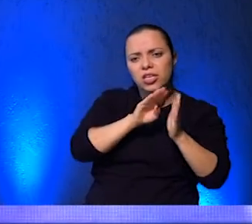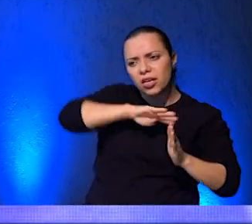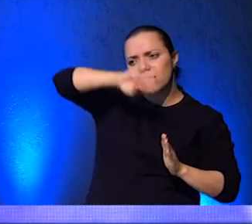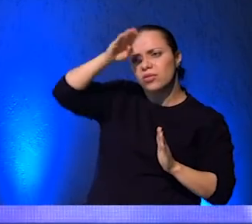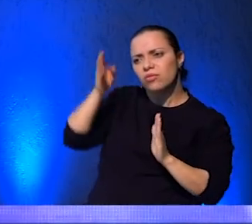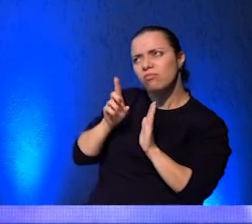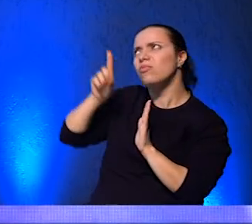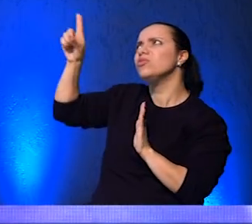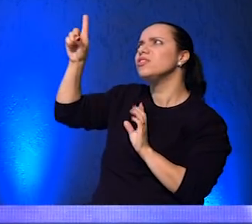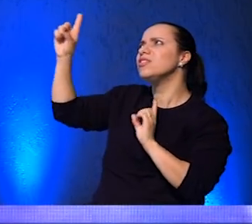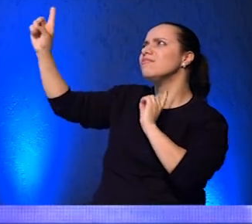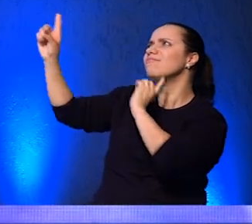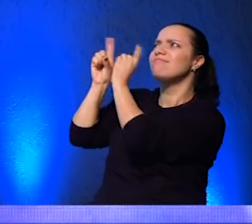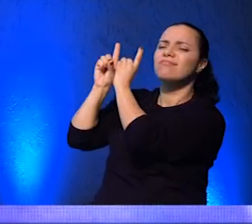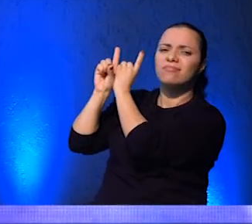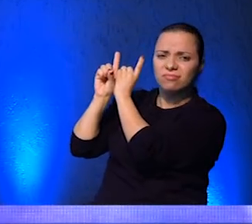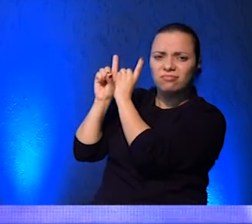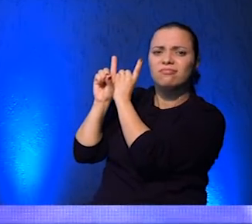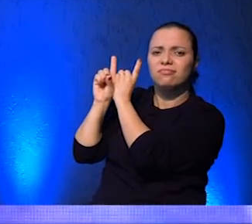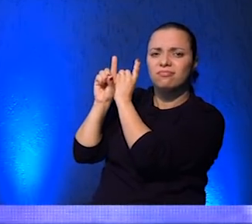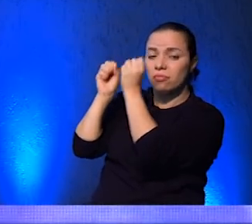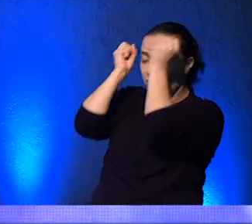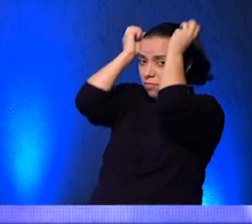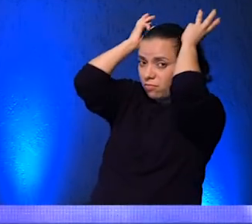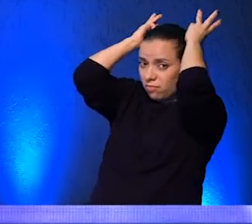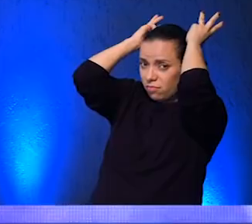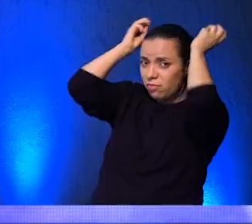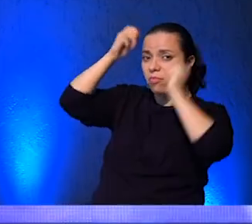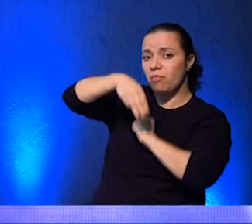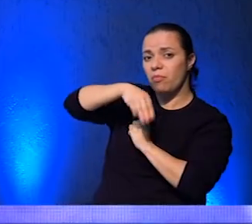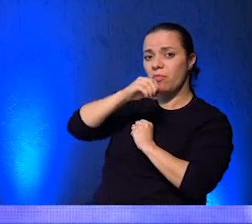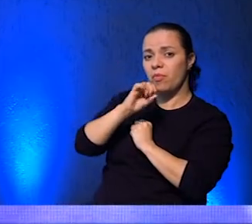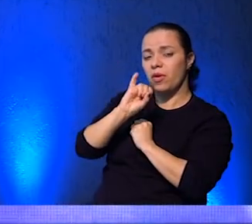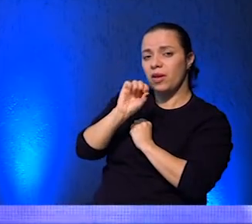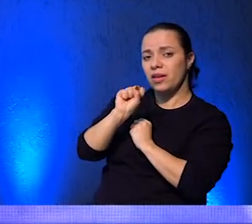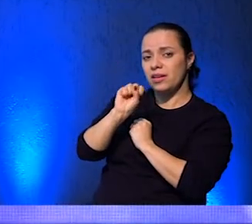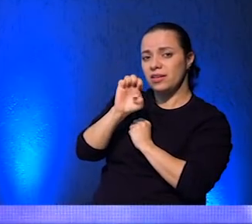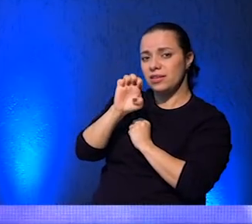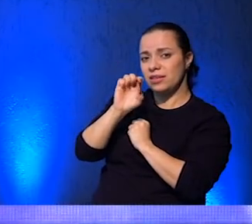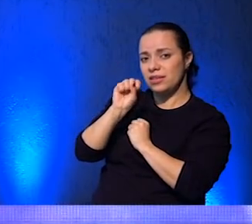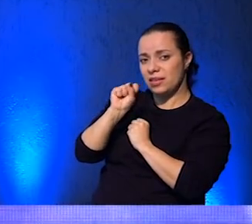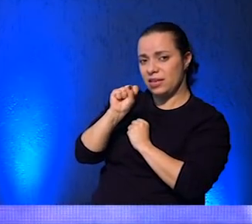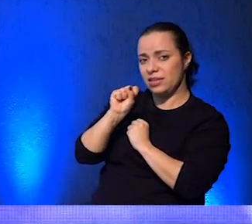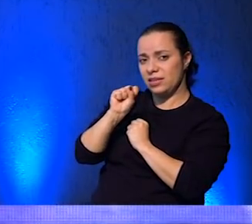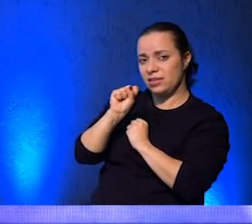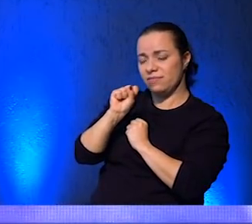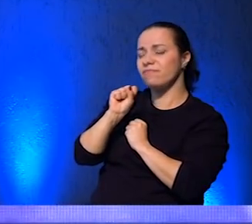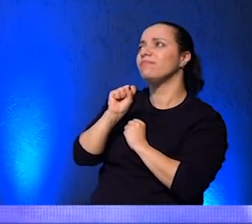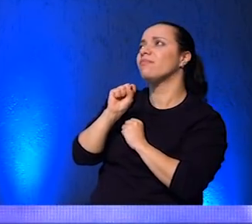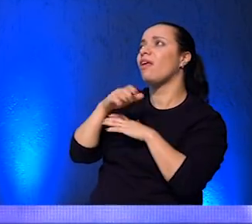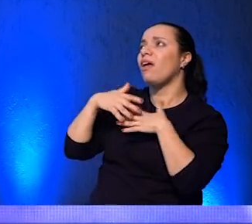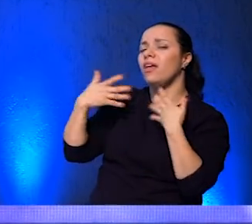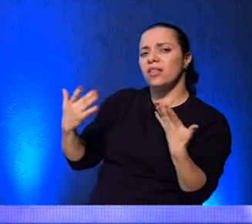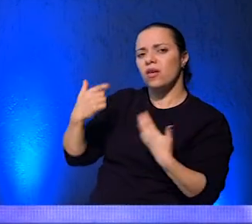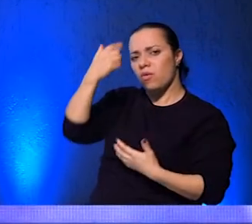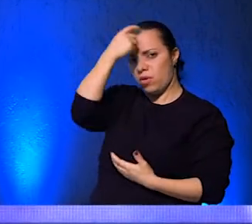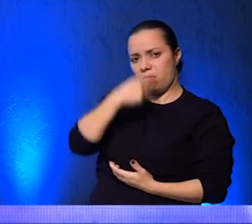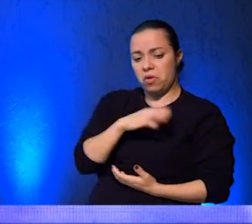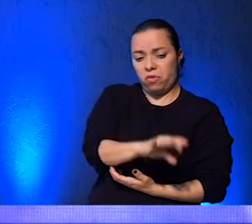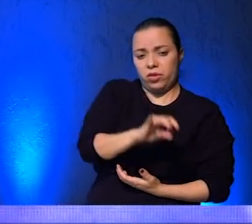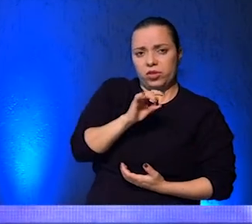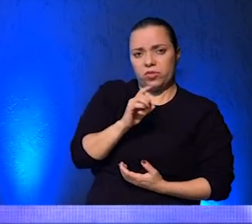tem um encontro com deus então quando eu me disponho aí ao monte de deus eu tenho um encontro com deus